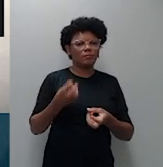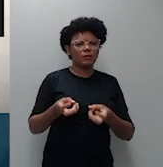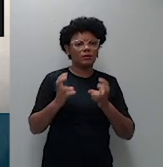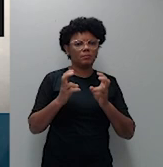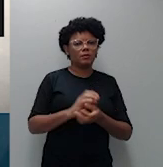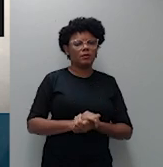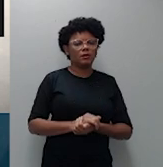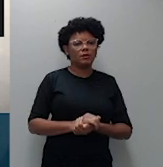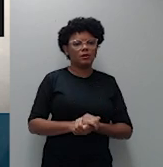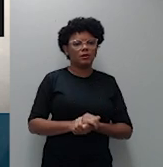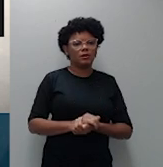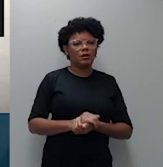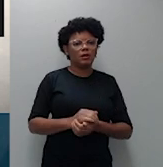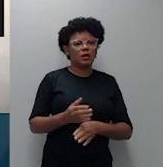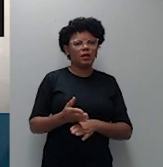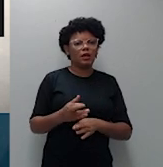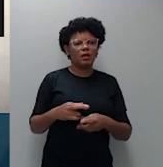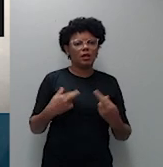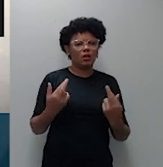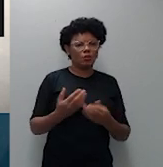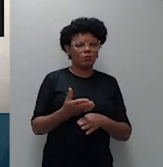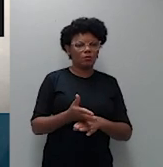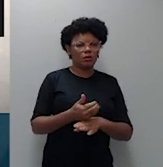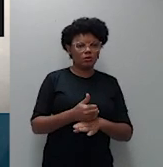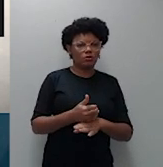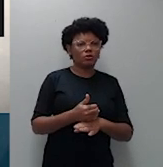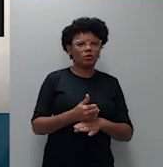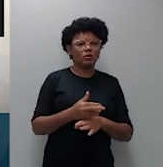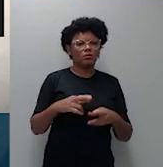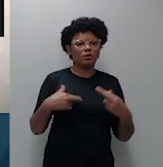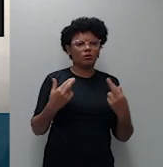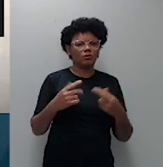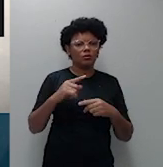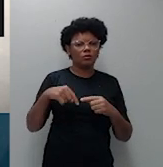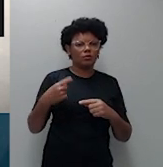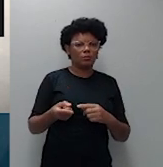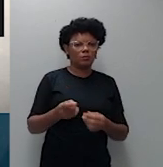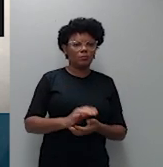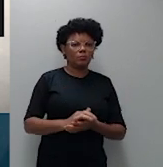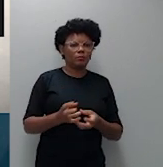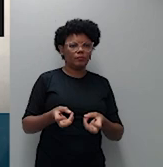ficar diado para próxima sessão agradeço você verificar